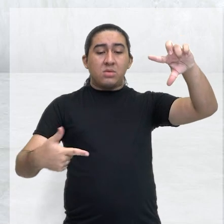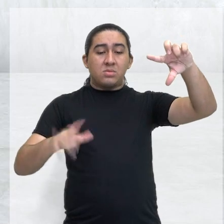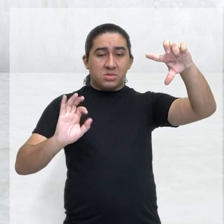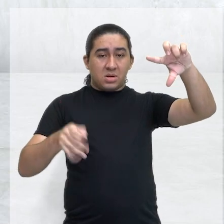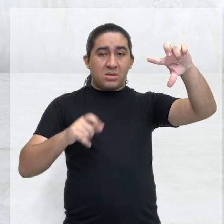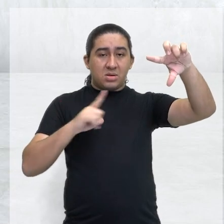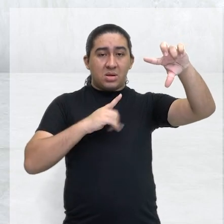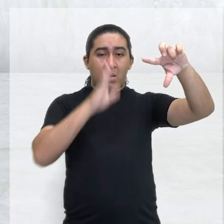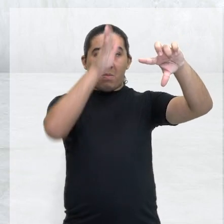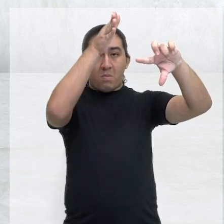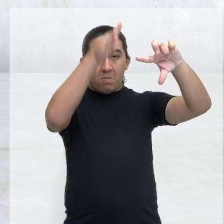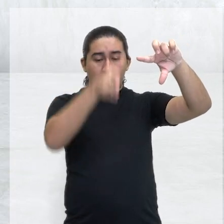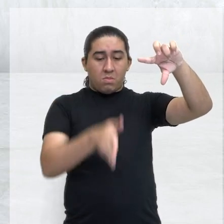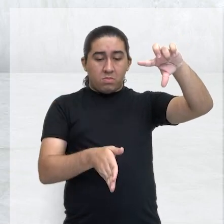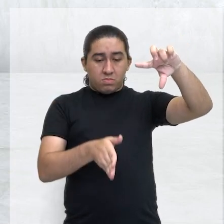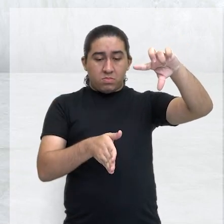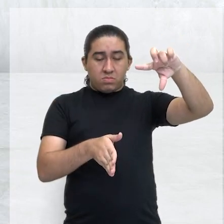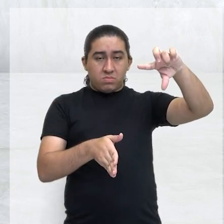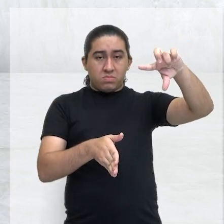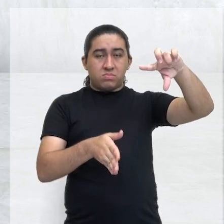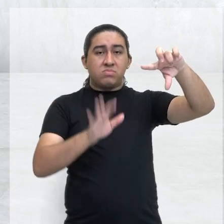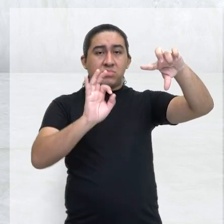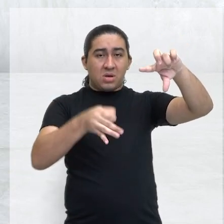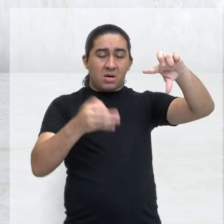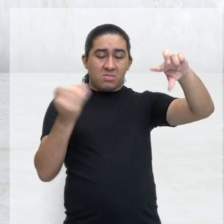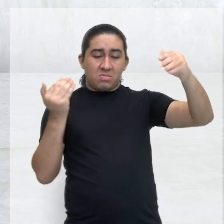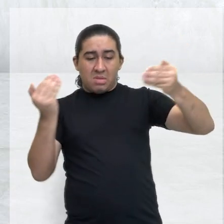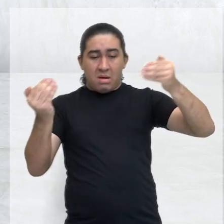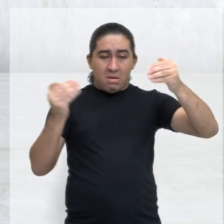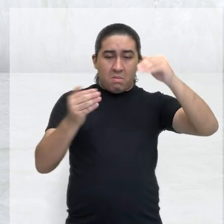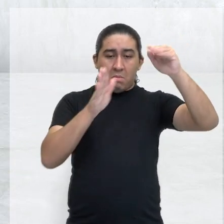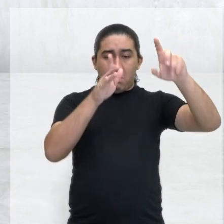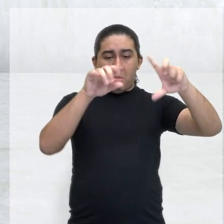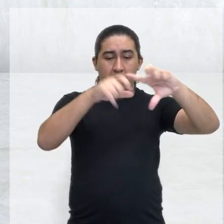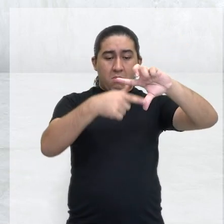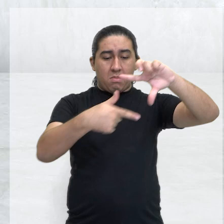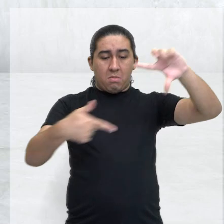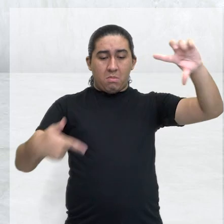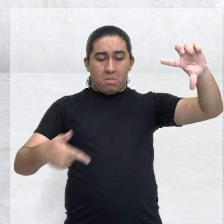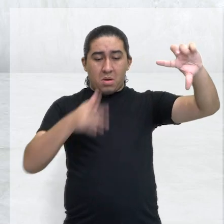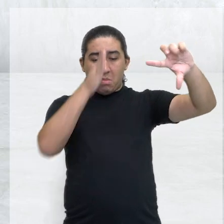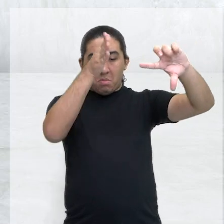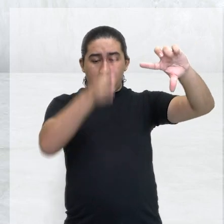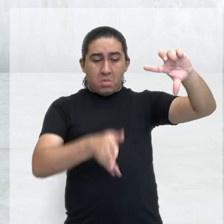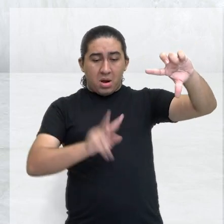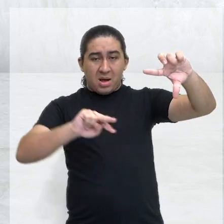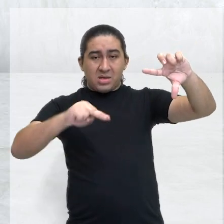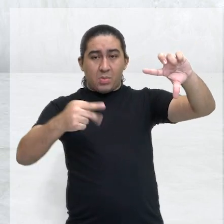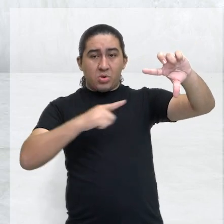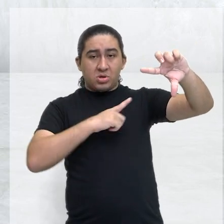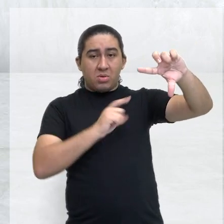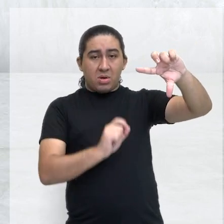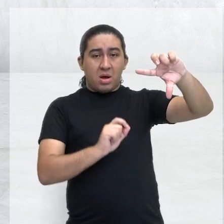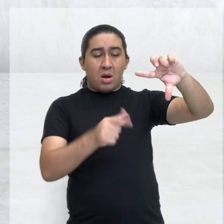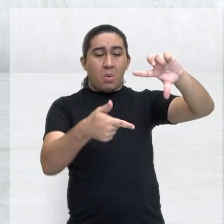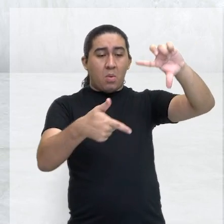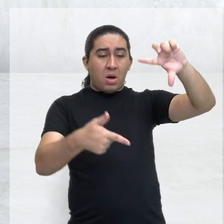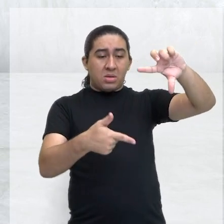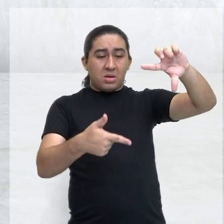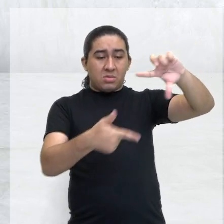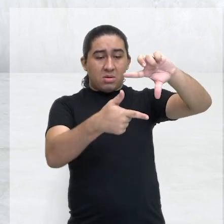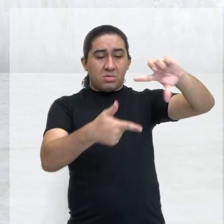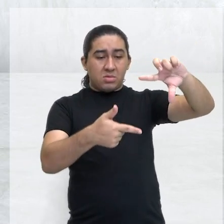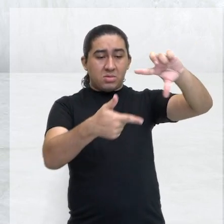tela retangular, ela foi dividida ao meio, simetricamente, e ele começou a dividir os quadrados